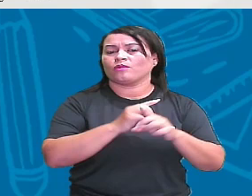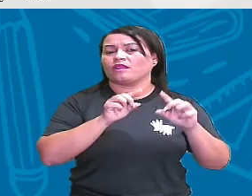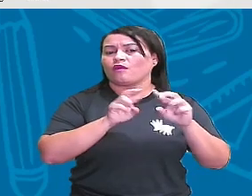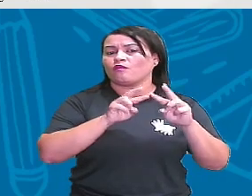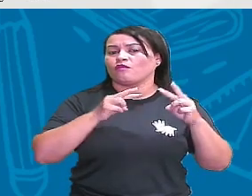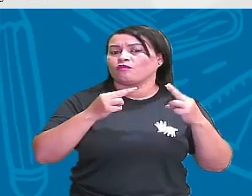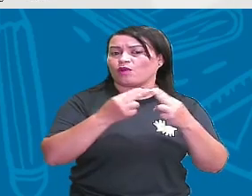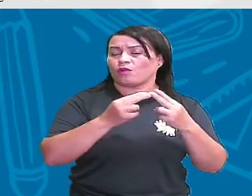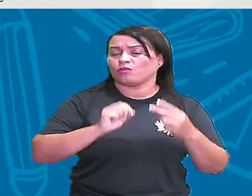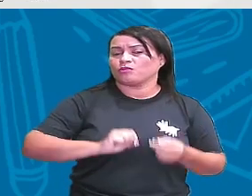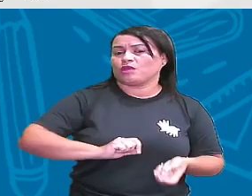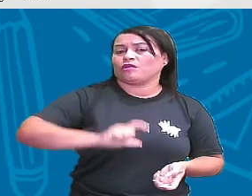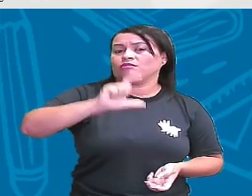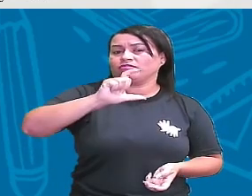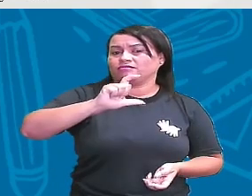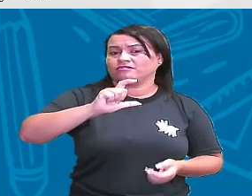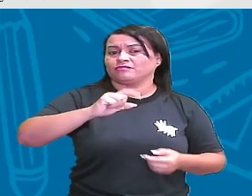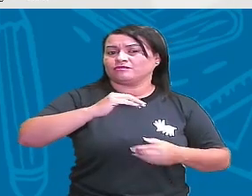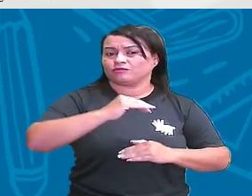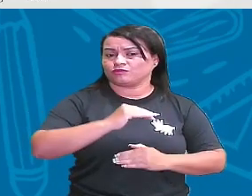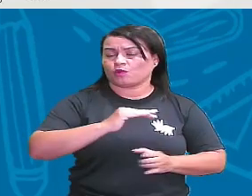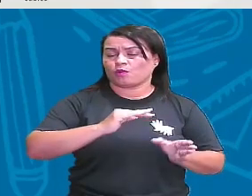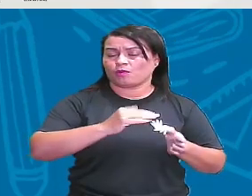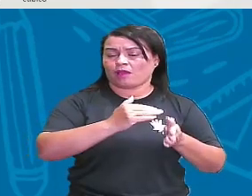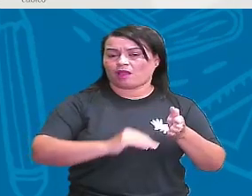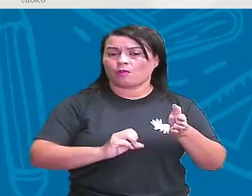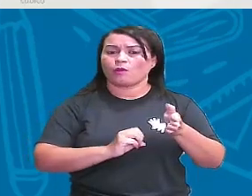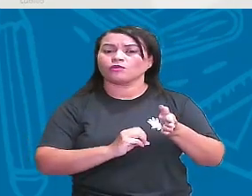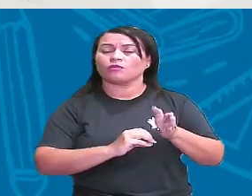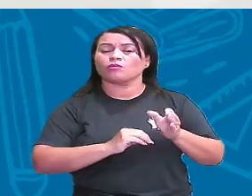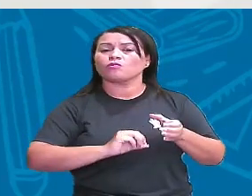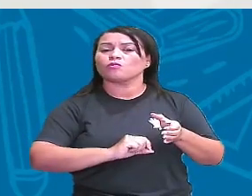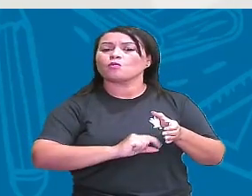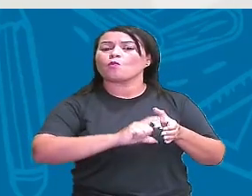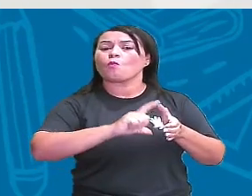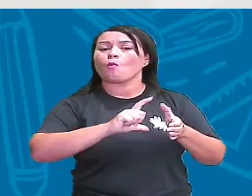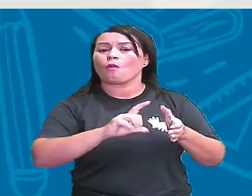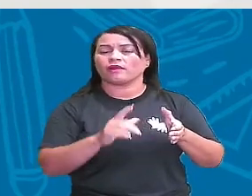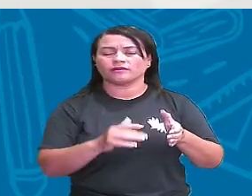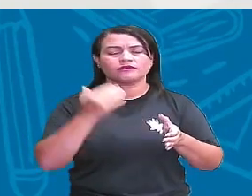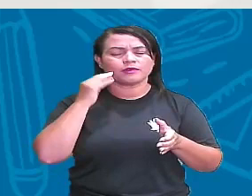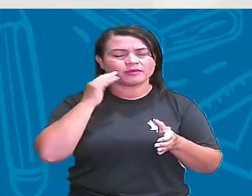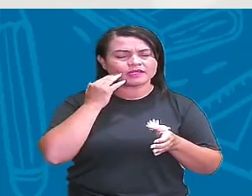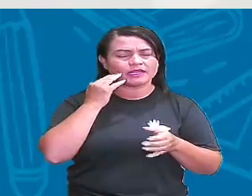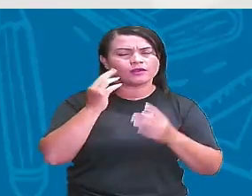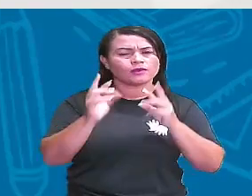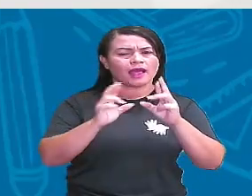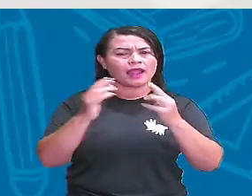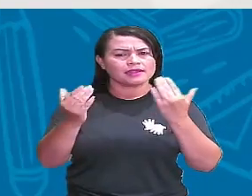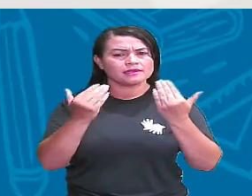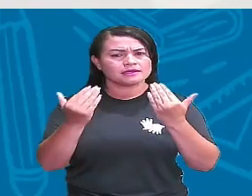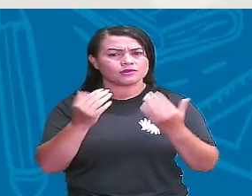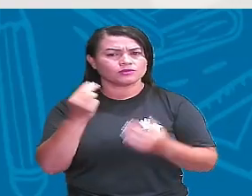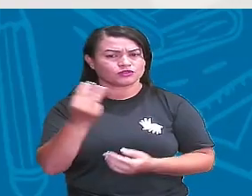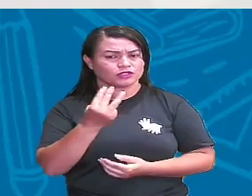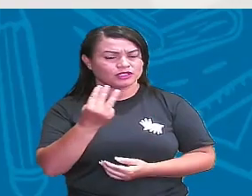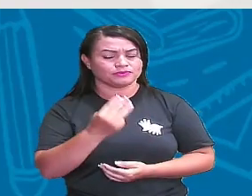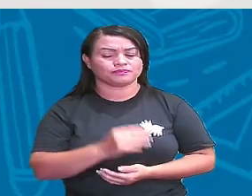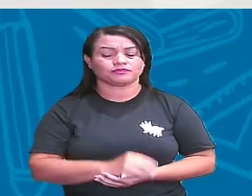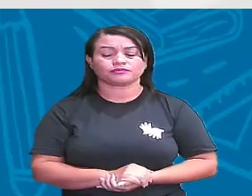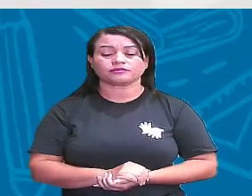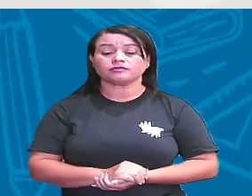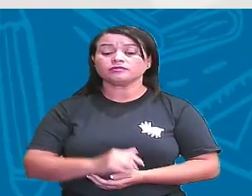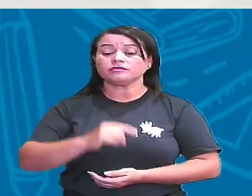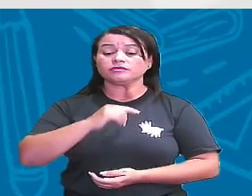né, do recipiente. Ok? Deu para entender? Então, vamos seguir para a gente entender toda essa relação dos 3. O